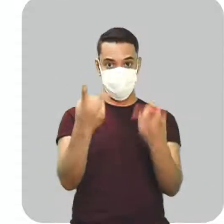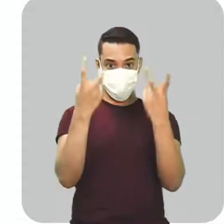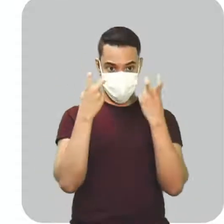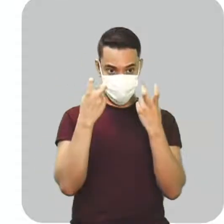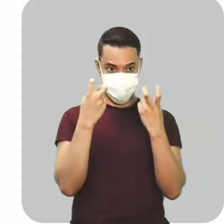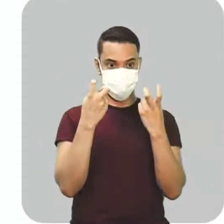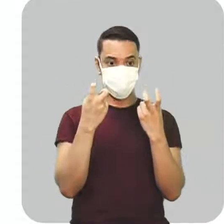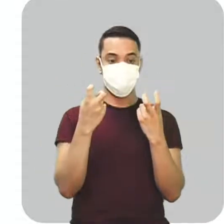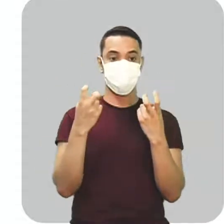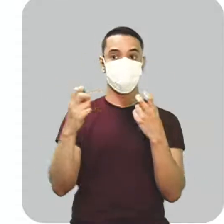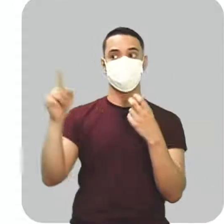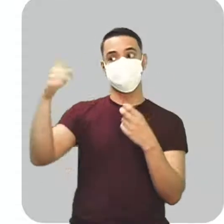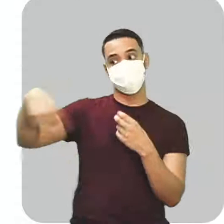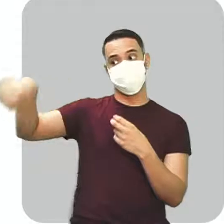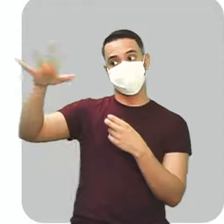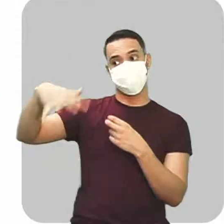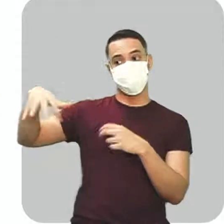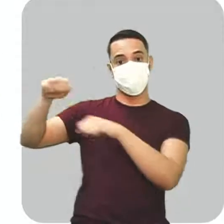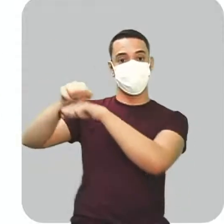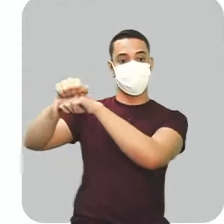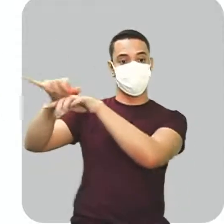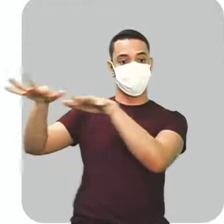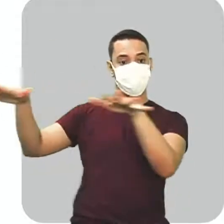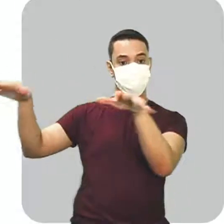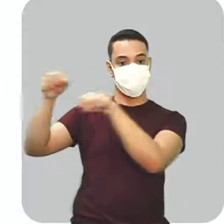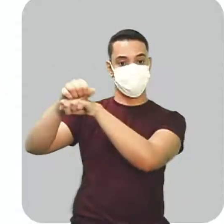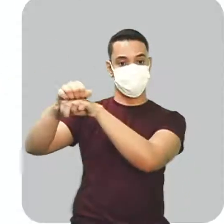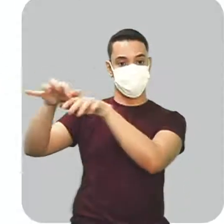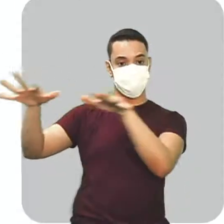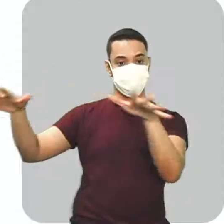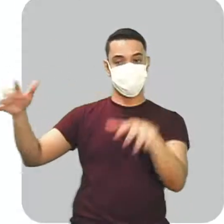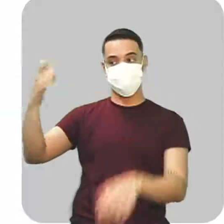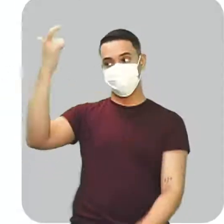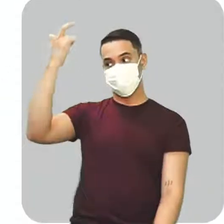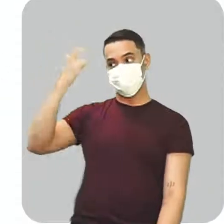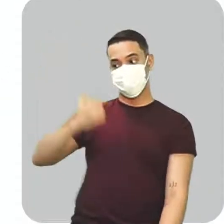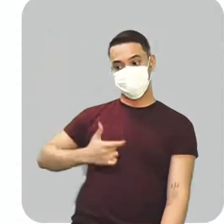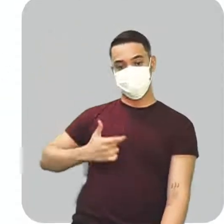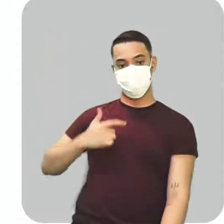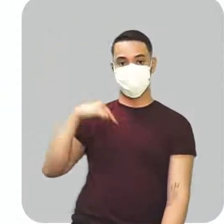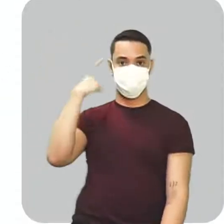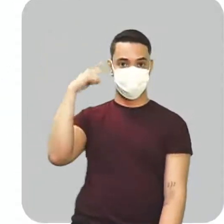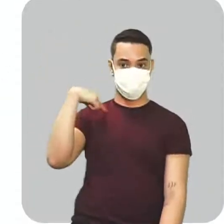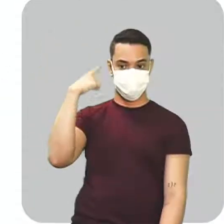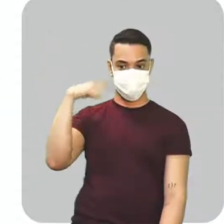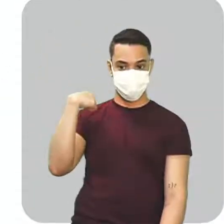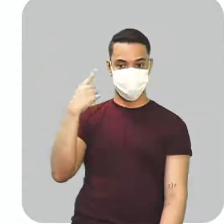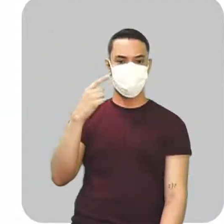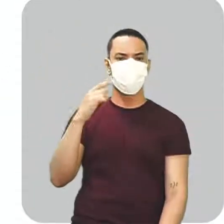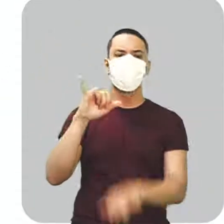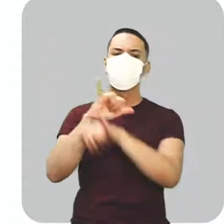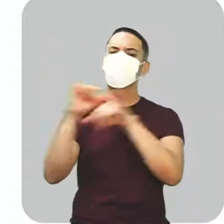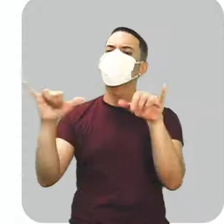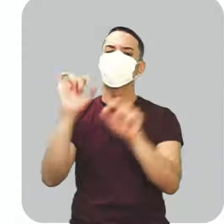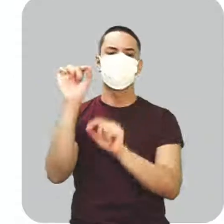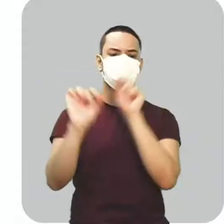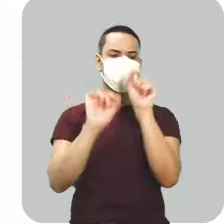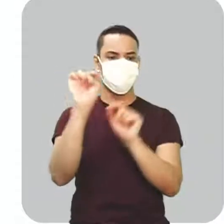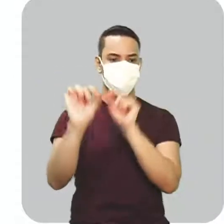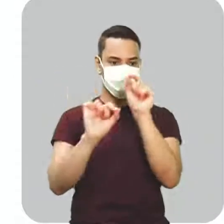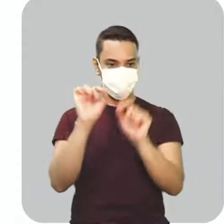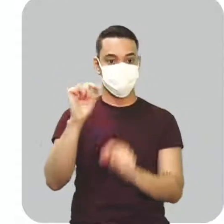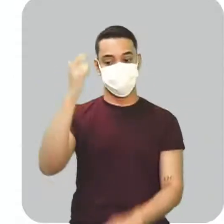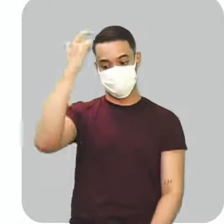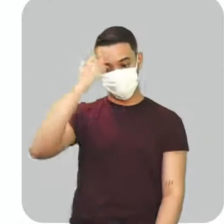o dizem, pronto, né? É a oração principal, que eu sou louco. Dizem o quê? Né? Que eu